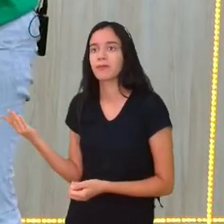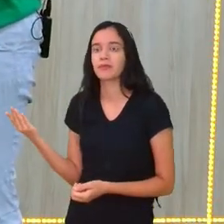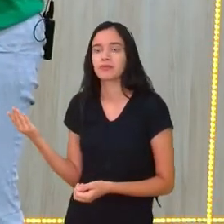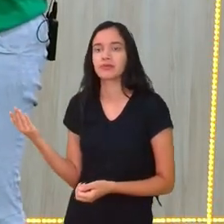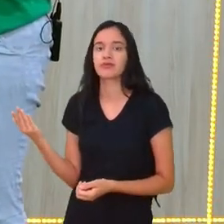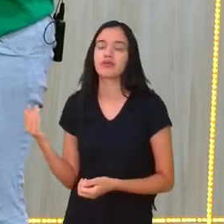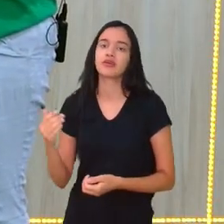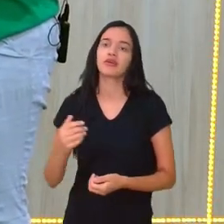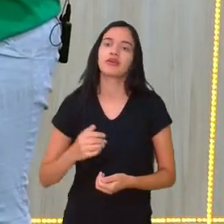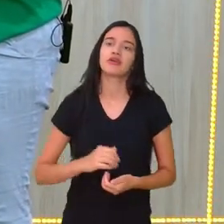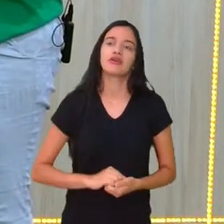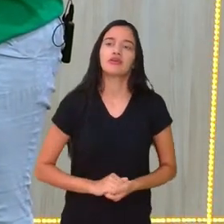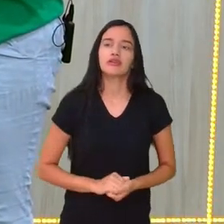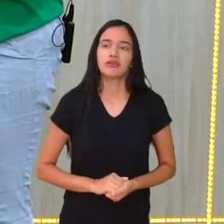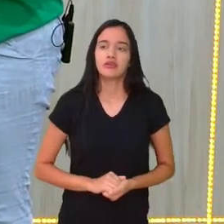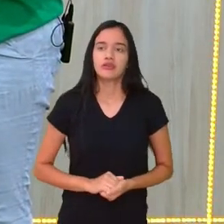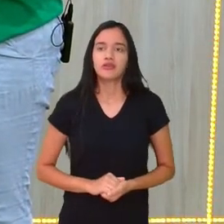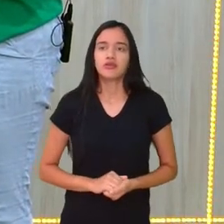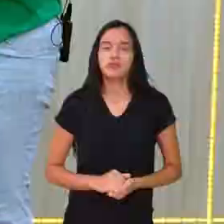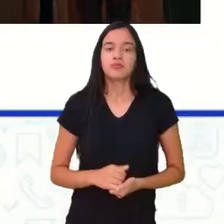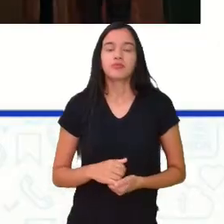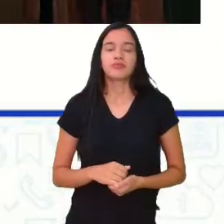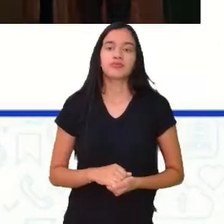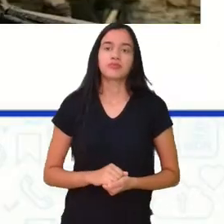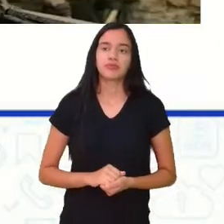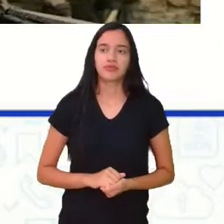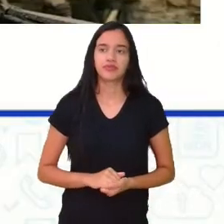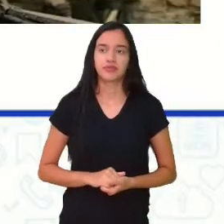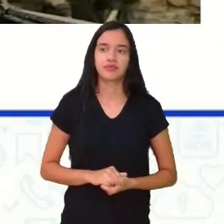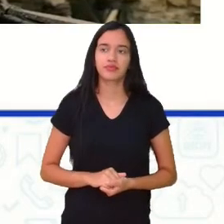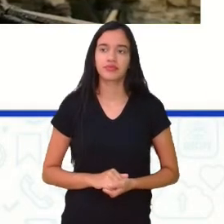peça do Games of Thrones.